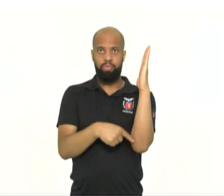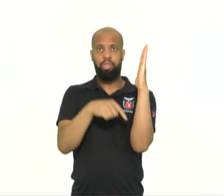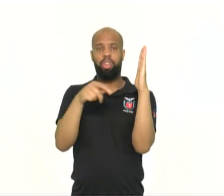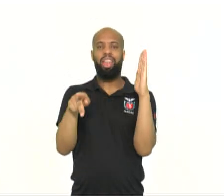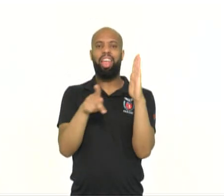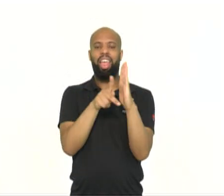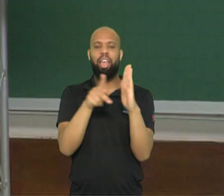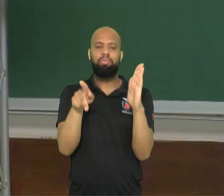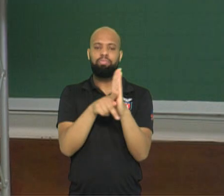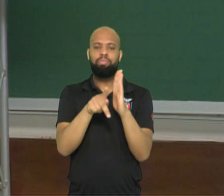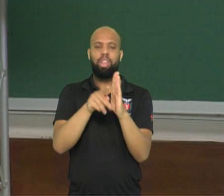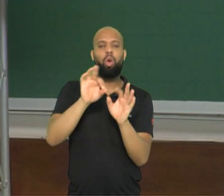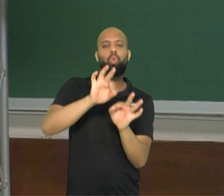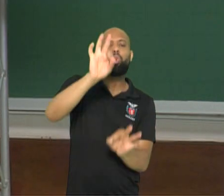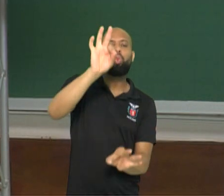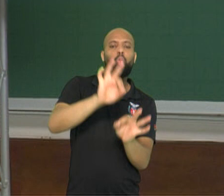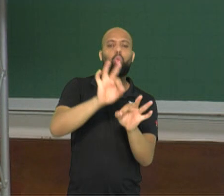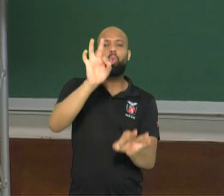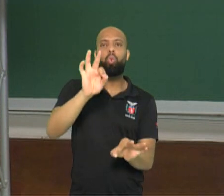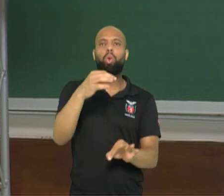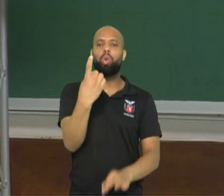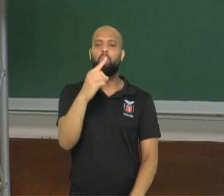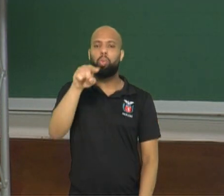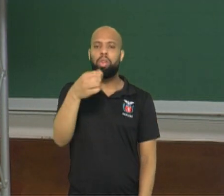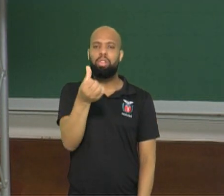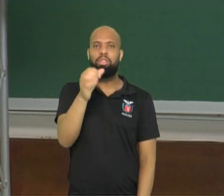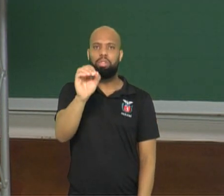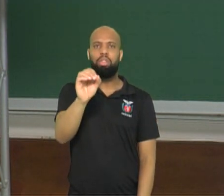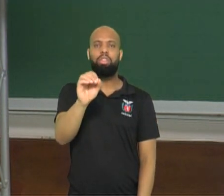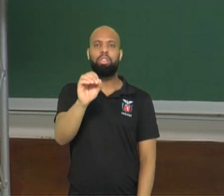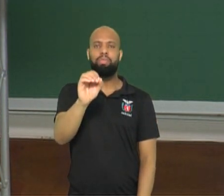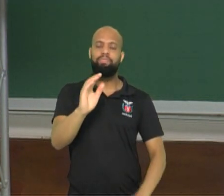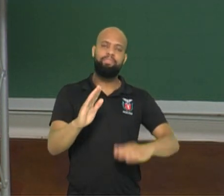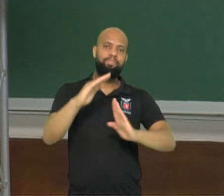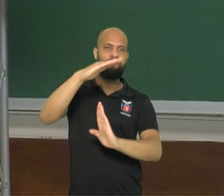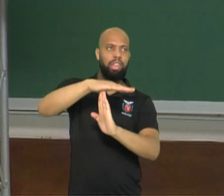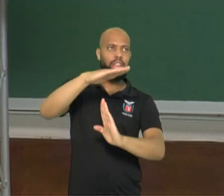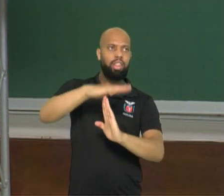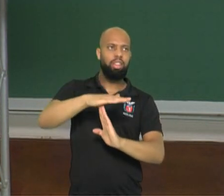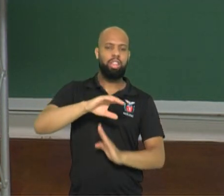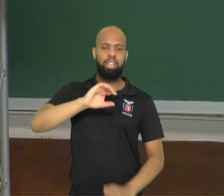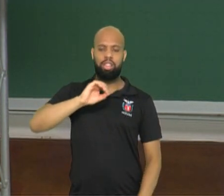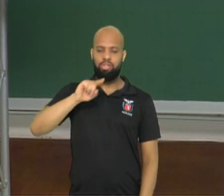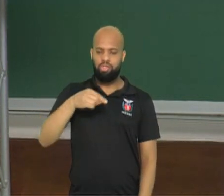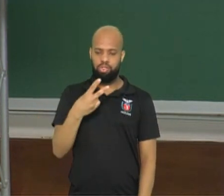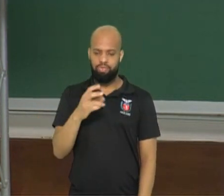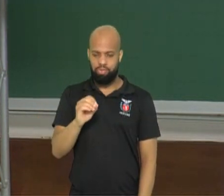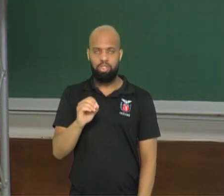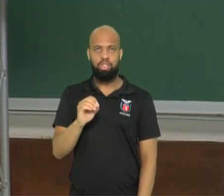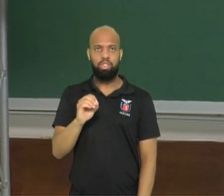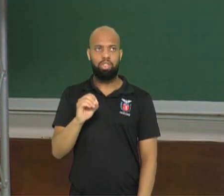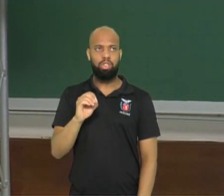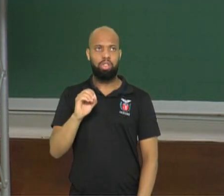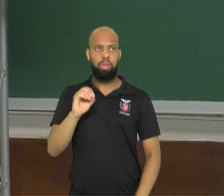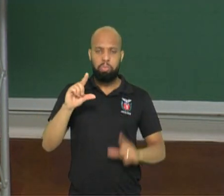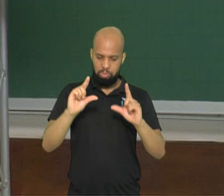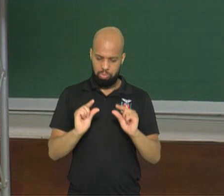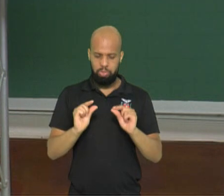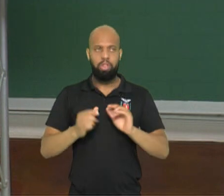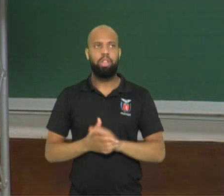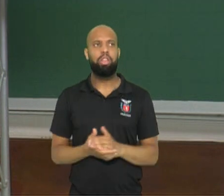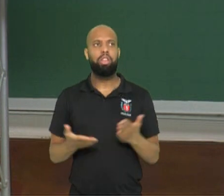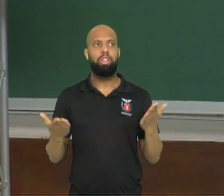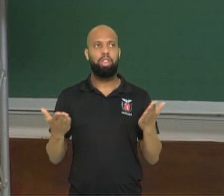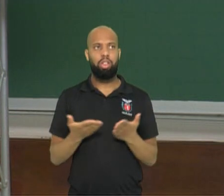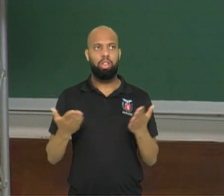maré, né? 1,60 m é o ponto máximo e 0,20 metros é o ponto mínimo. Então,